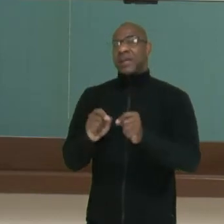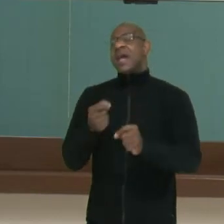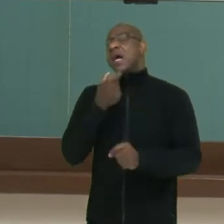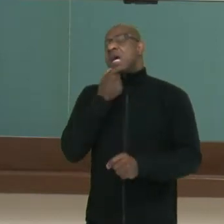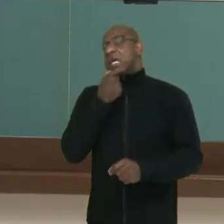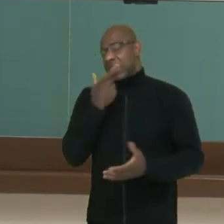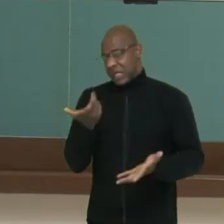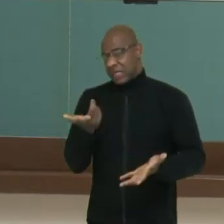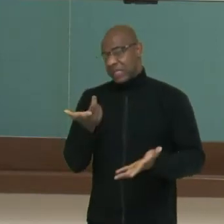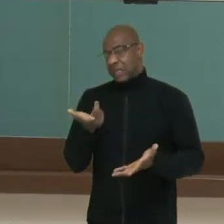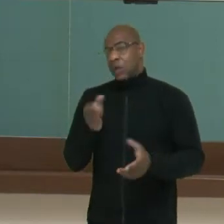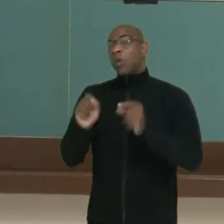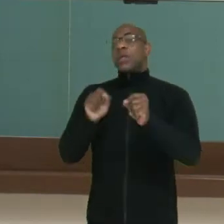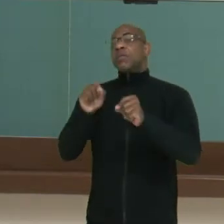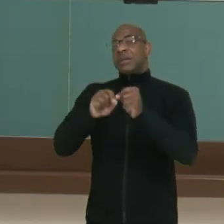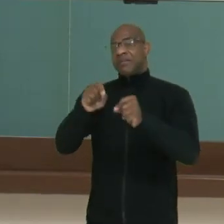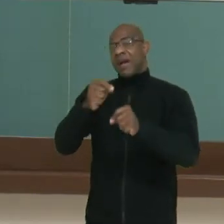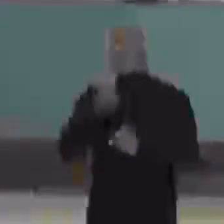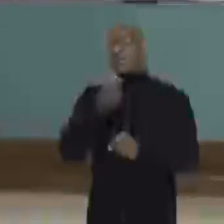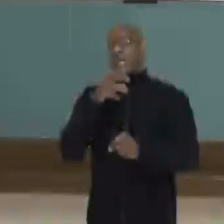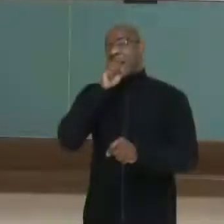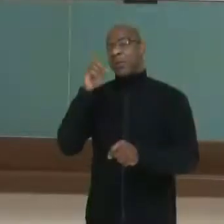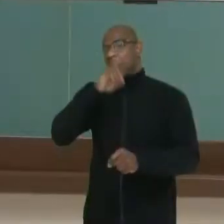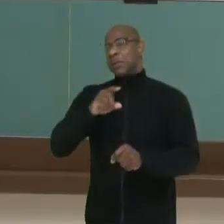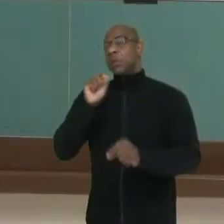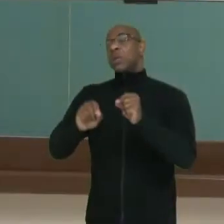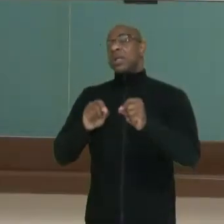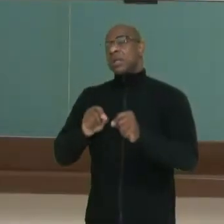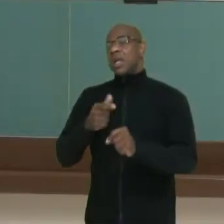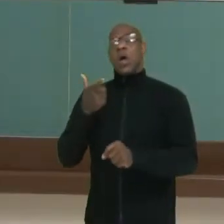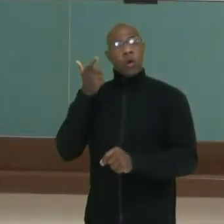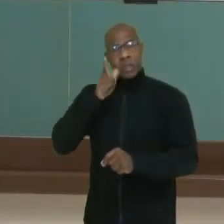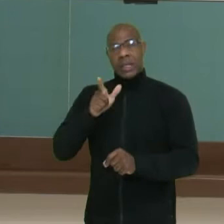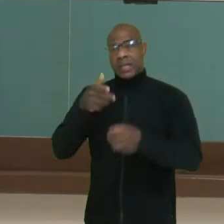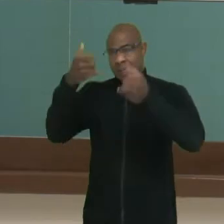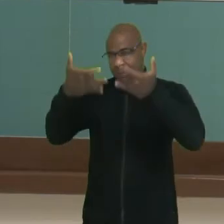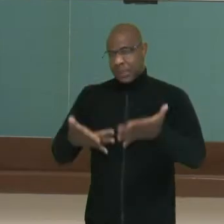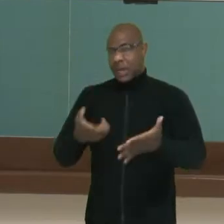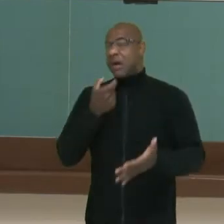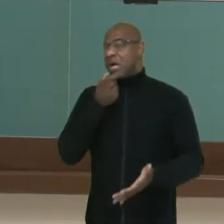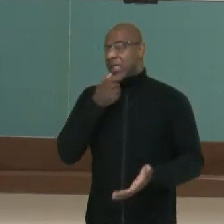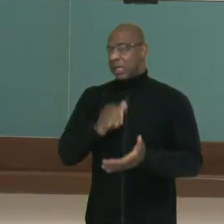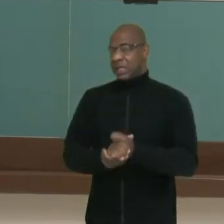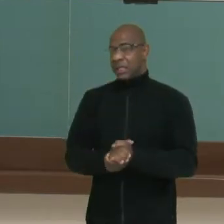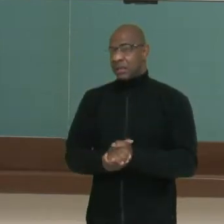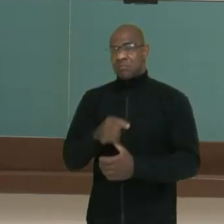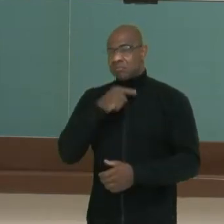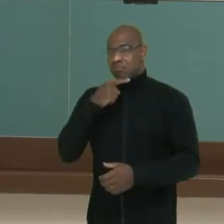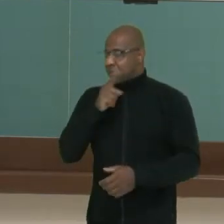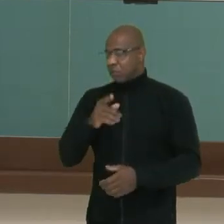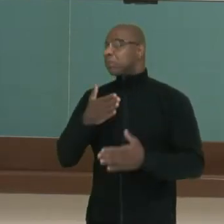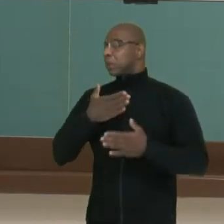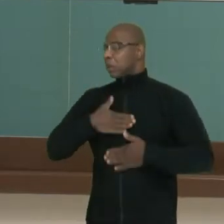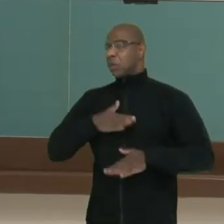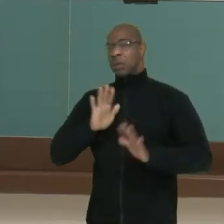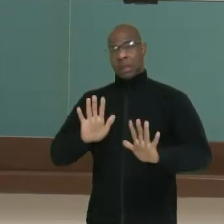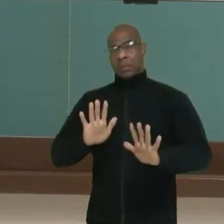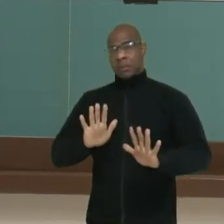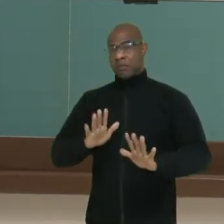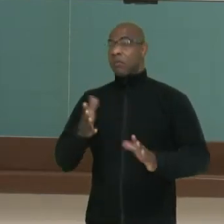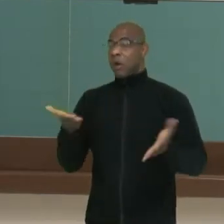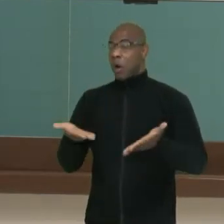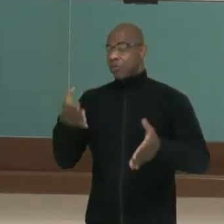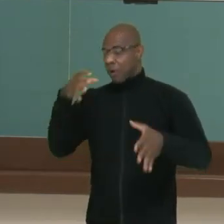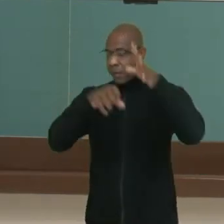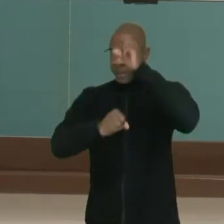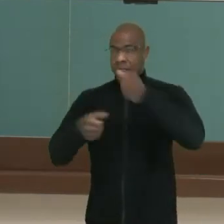em inglês, o que você faz no final de semana, você consegue dizer em inglês? Bom, se você não consegue, fica tranquilo, nós vamos aprender